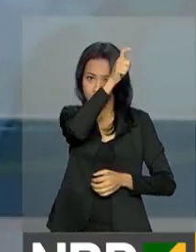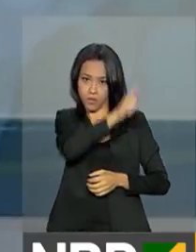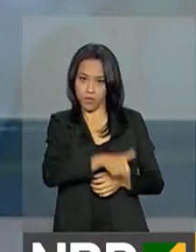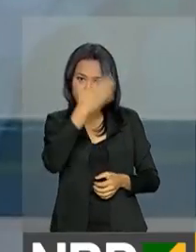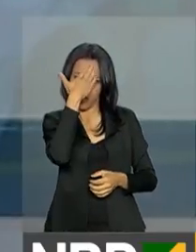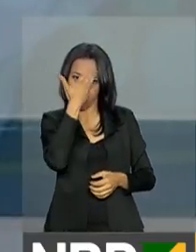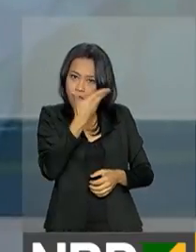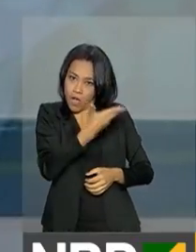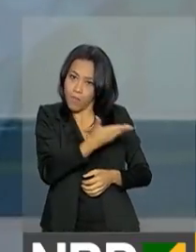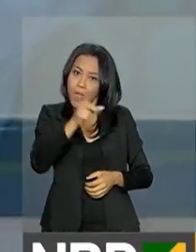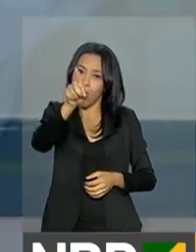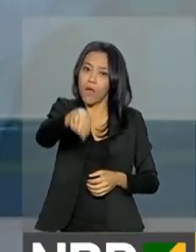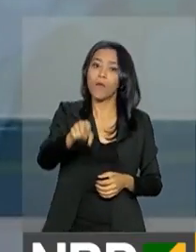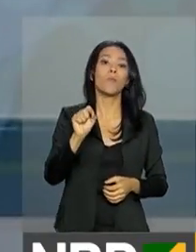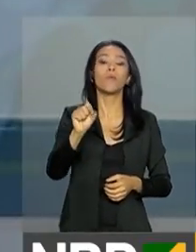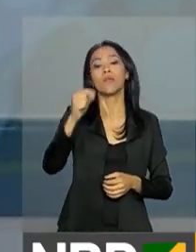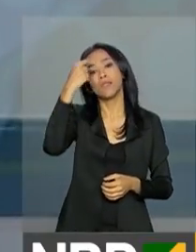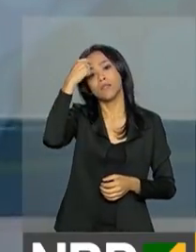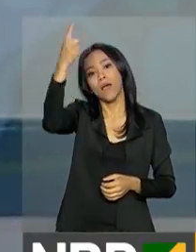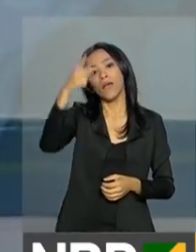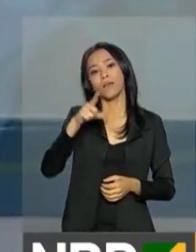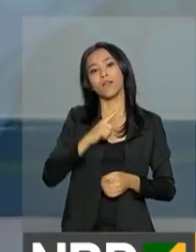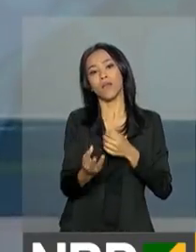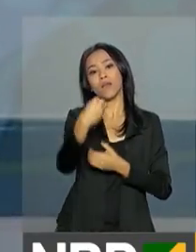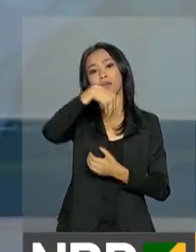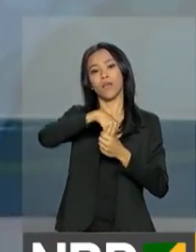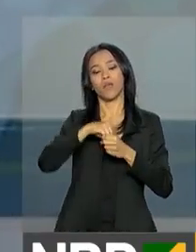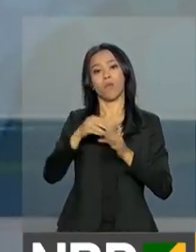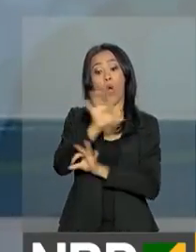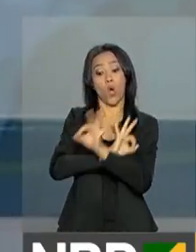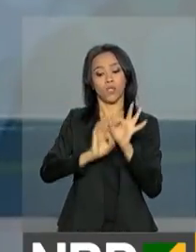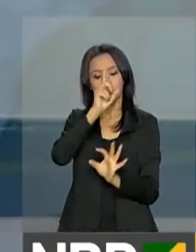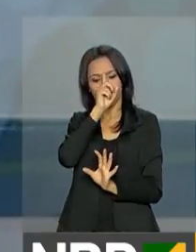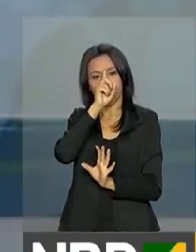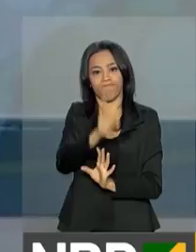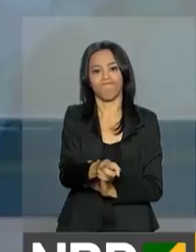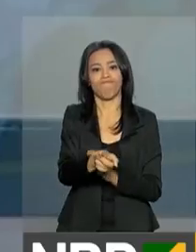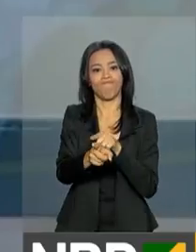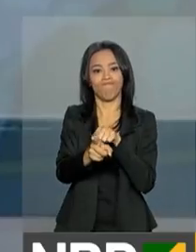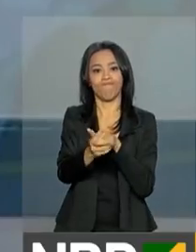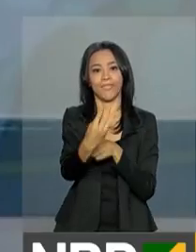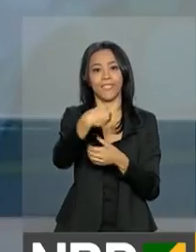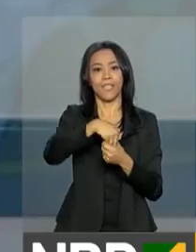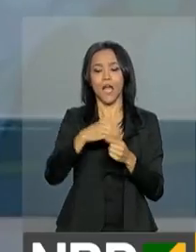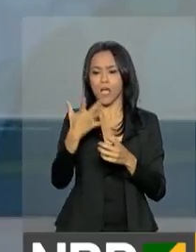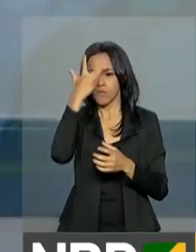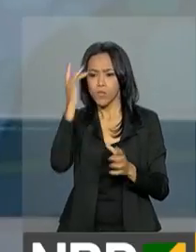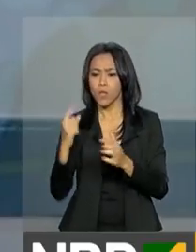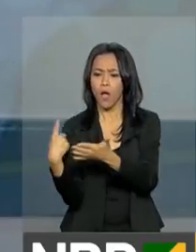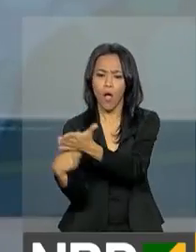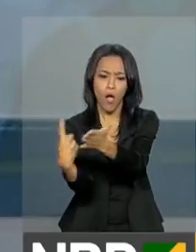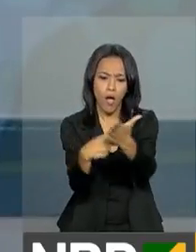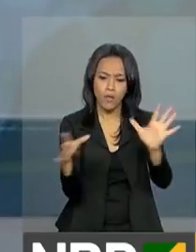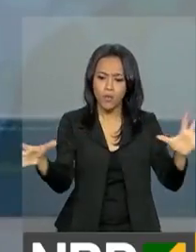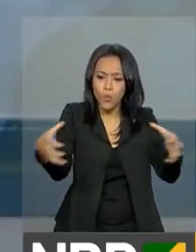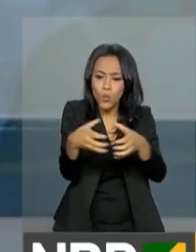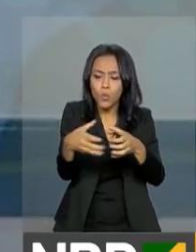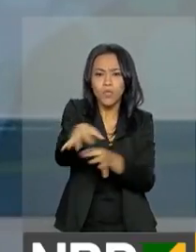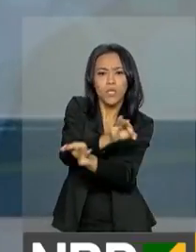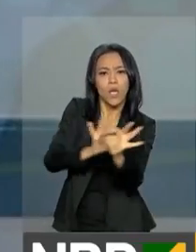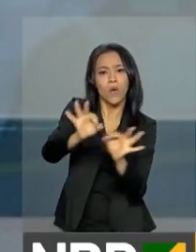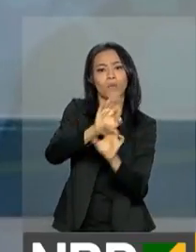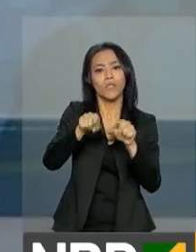se pauta pela ideia de uma ordem imperativa, coativa, que reúne as pessoas e faz com que eles